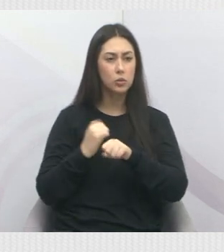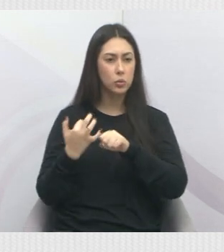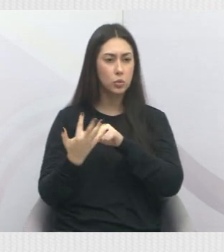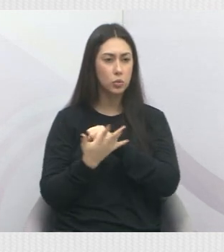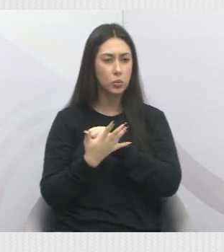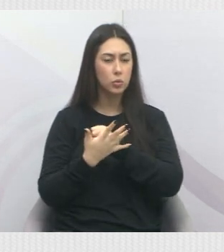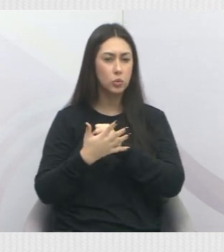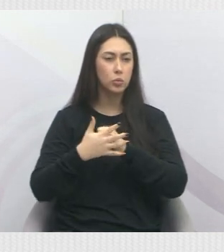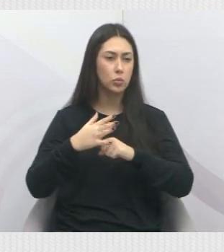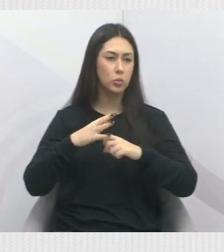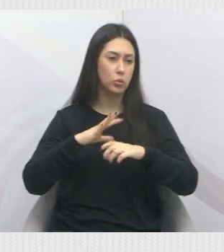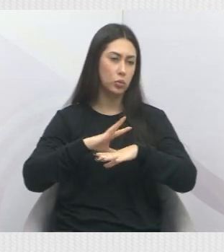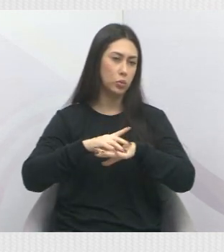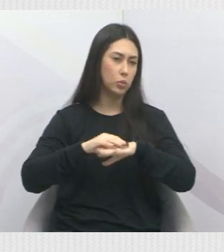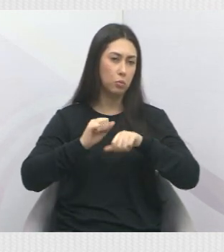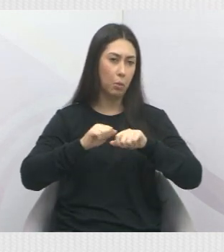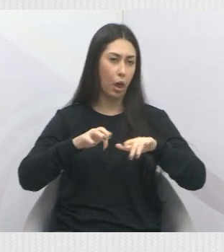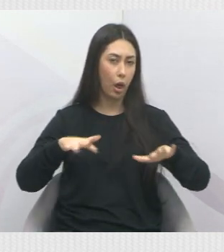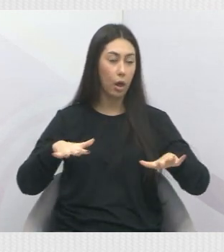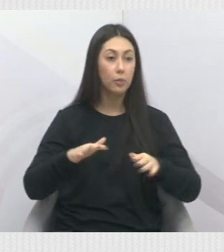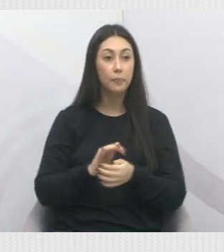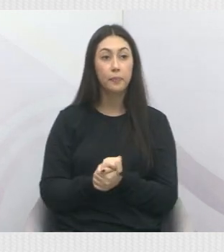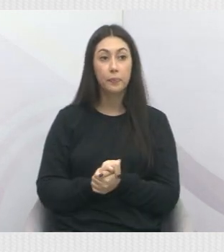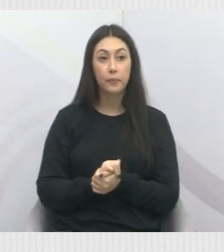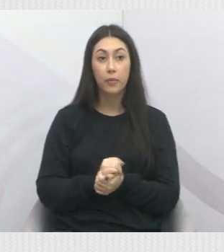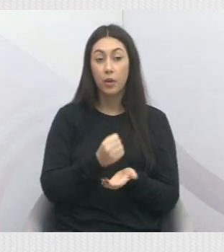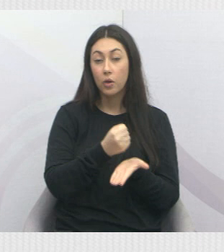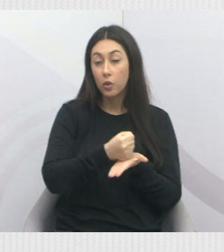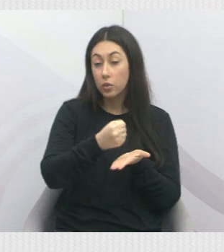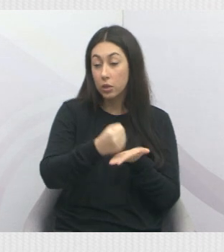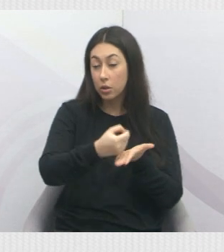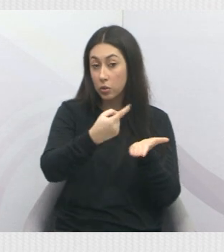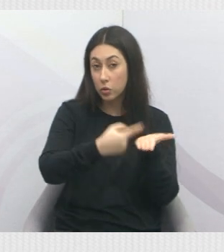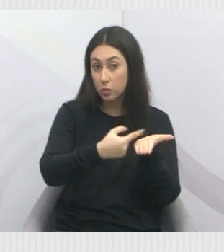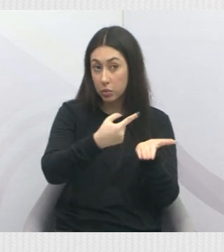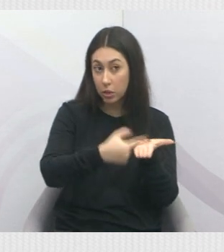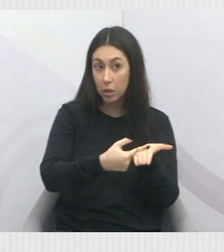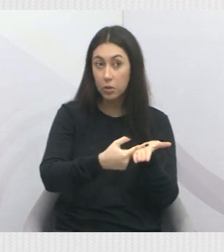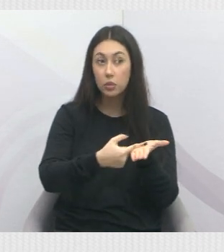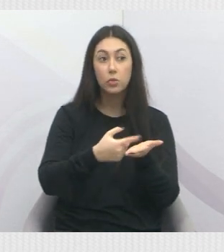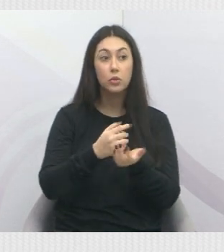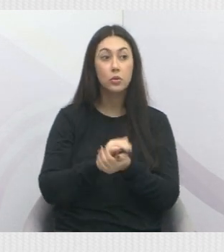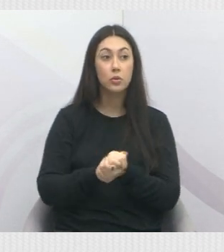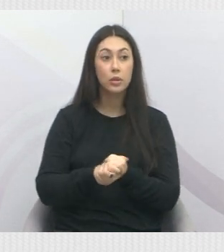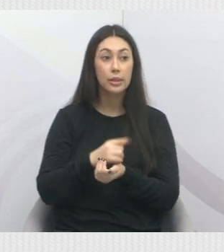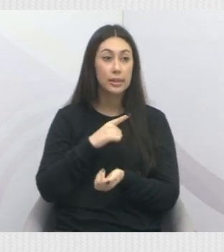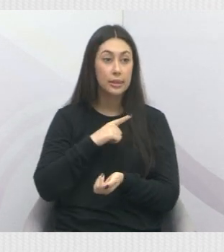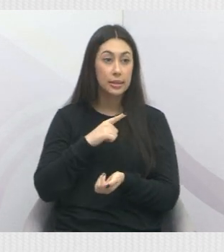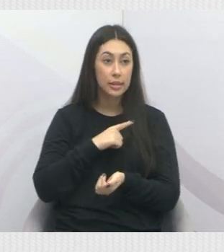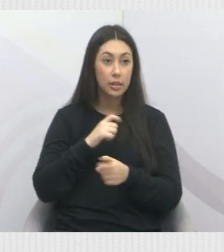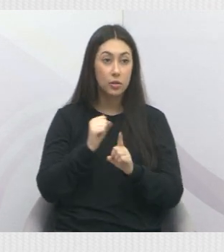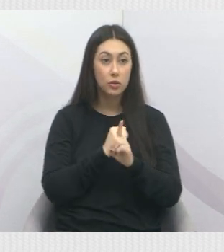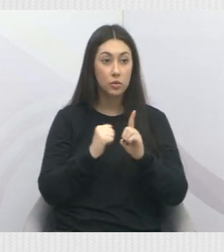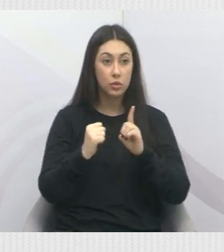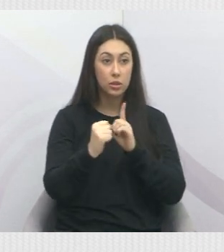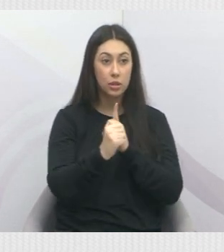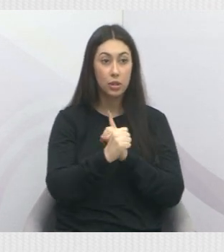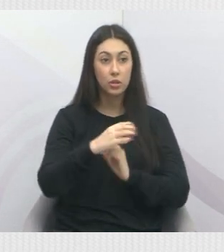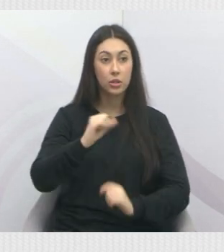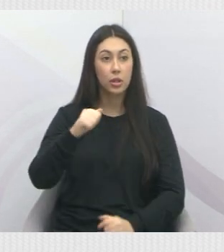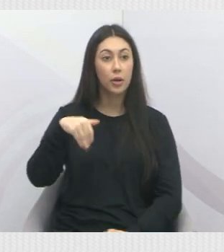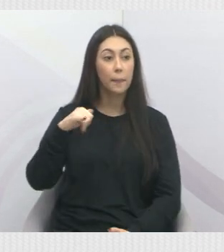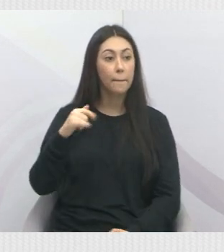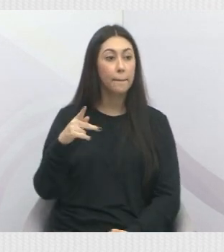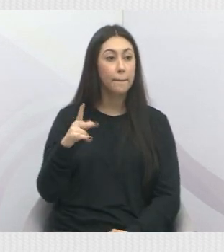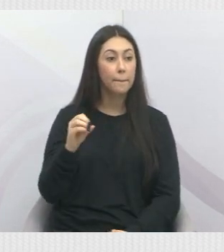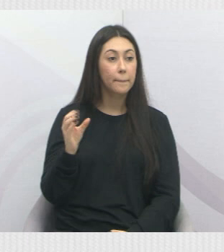zoonoses. Contratos e convênios. Temos contratos e convênios com a Sociedade Beneficente Caminho de